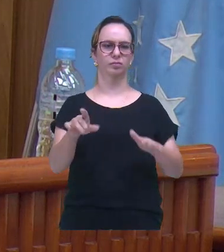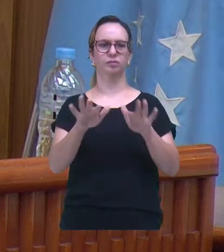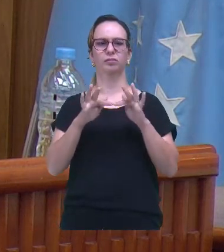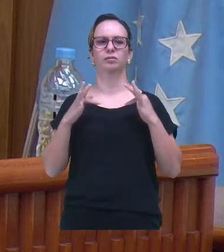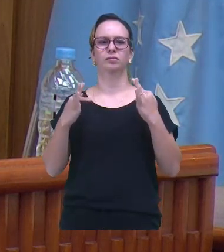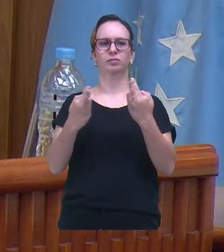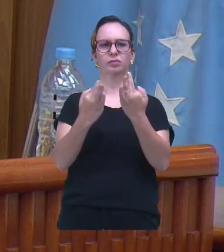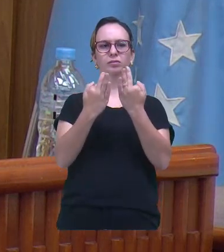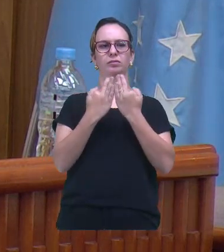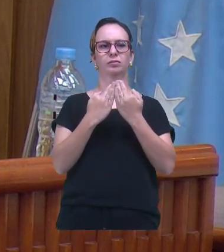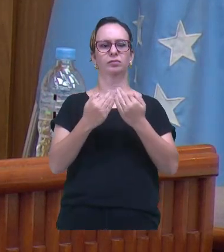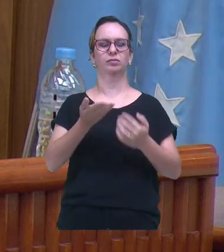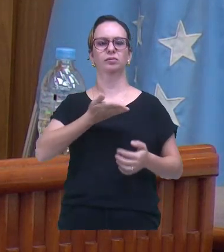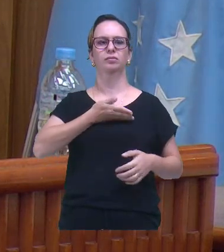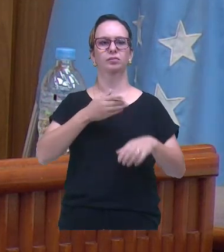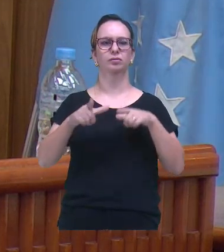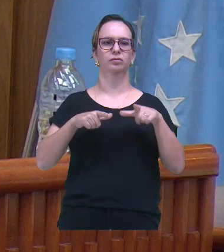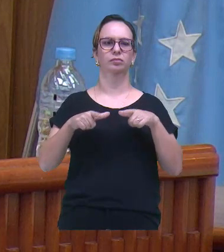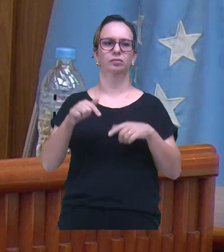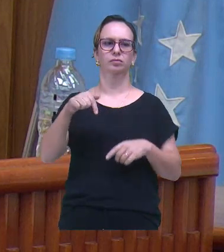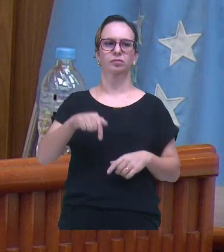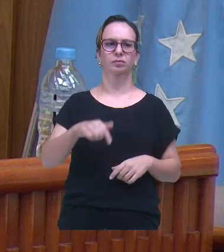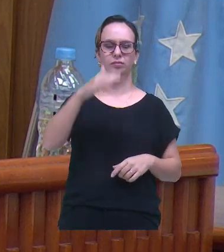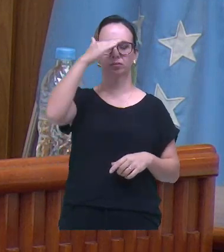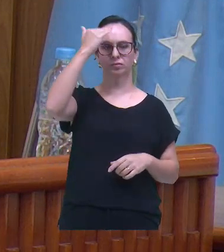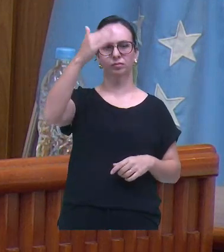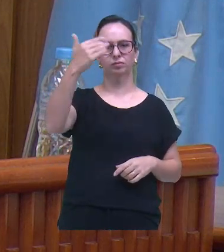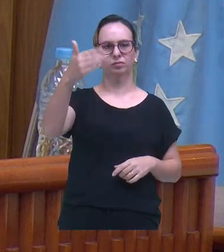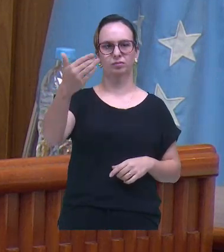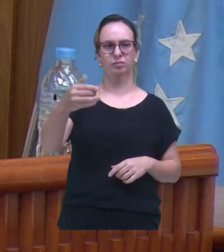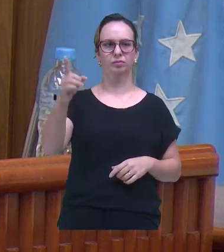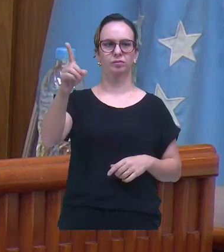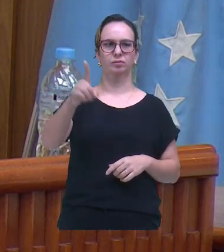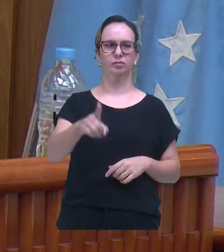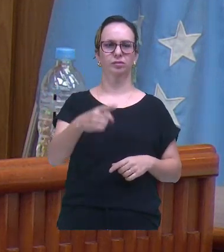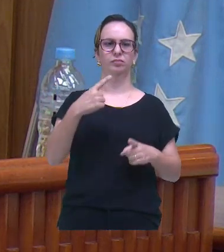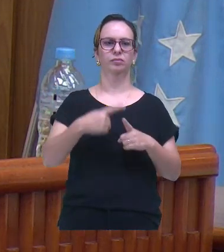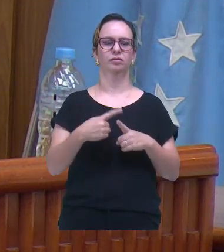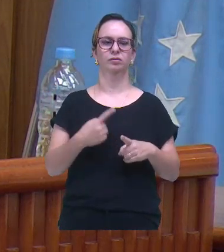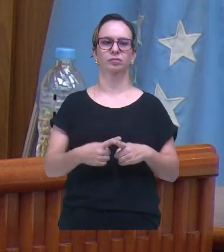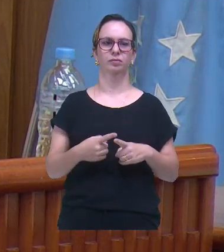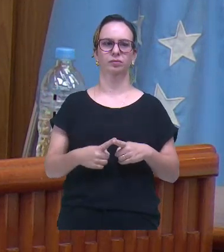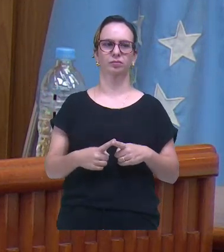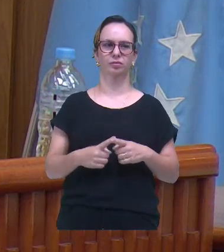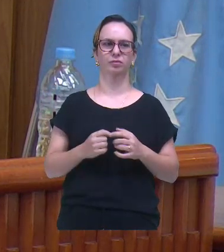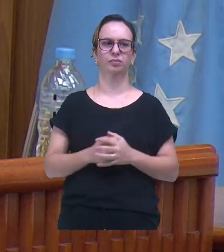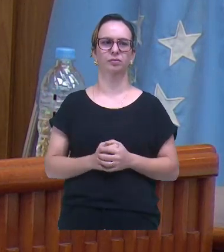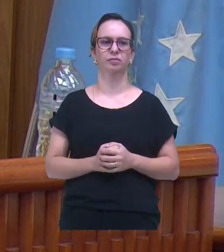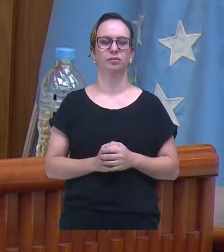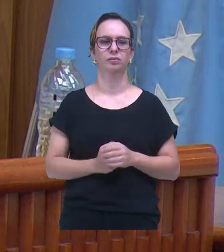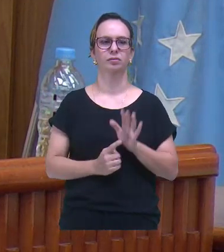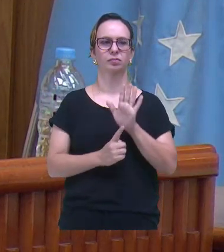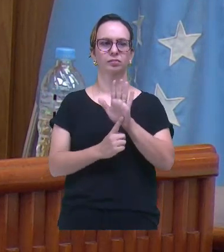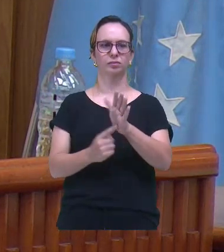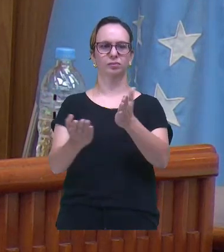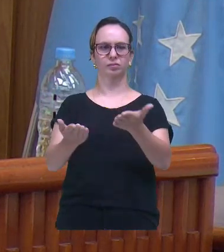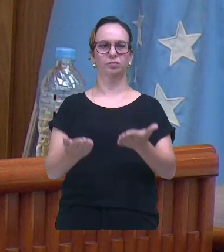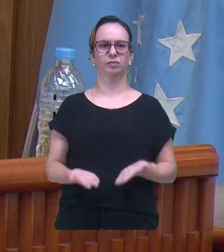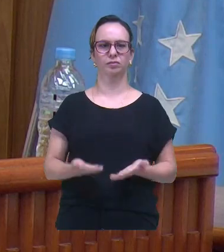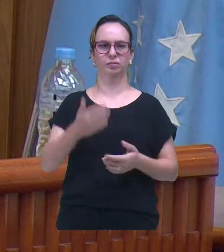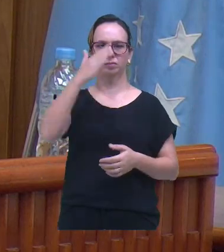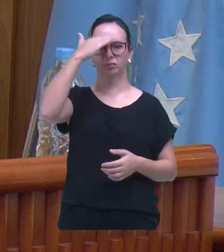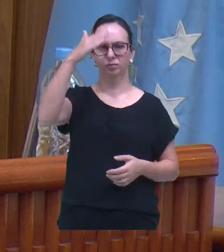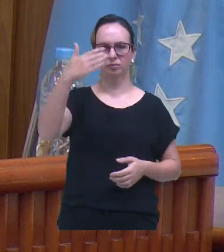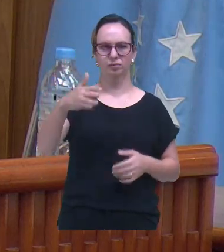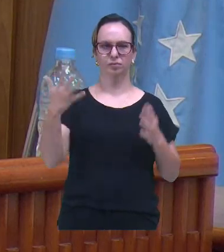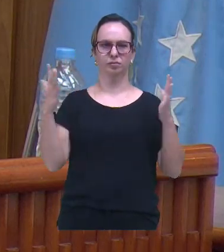os seus colegas de trabalho, essa honraria. Isso já é motivo de sobra para eles receberem a homenagem. Gostaria de uma salva de palmas mais uma